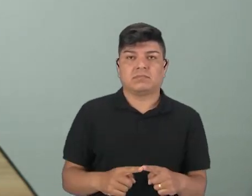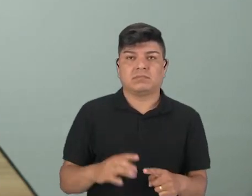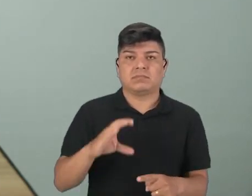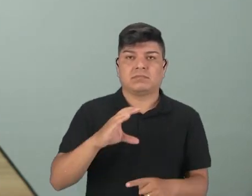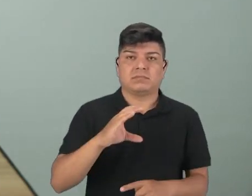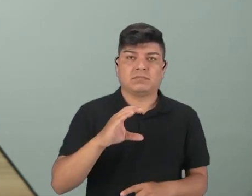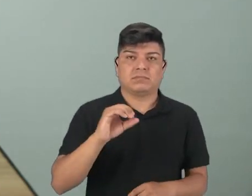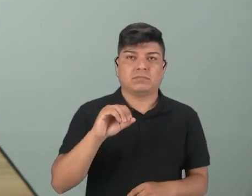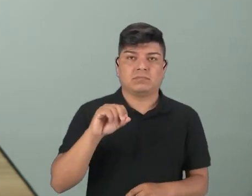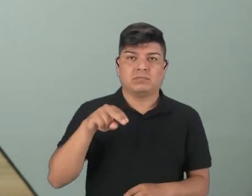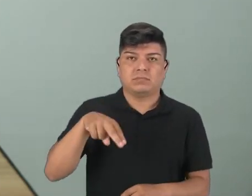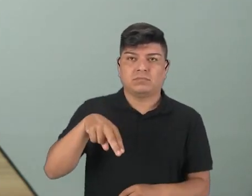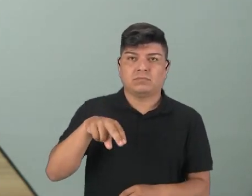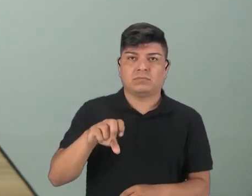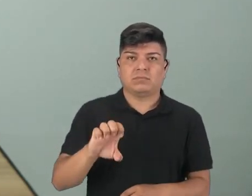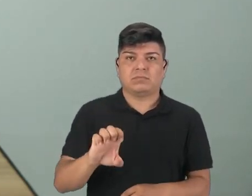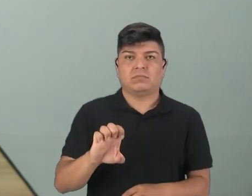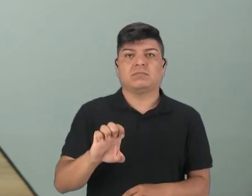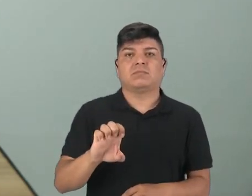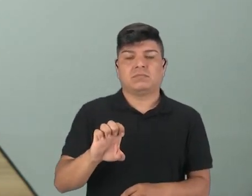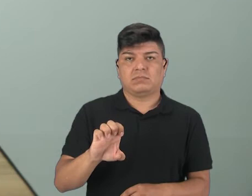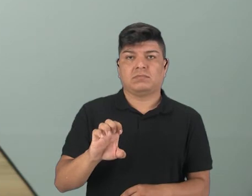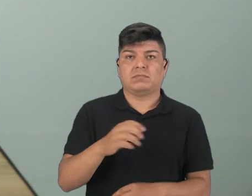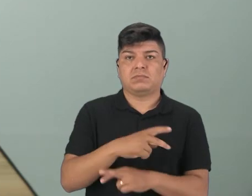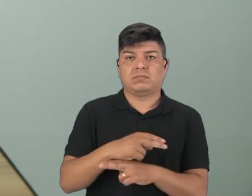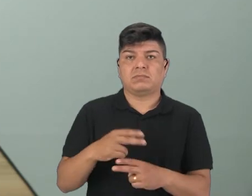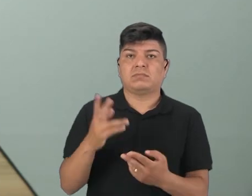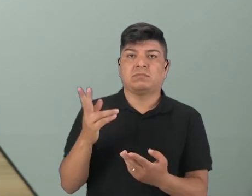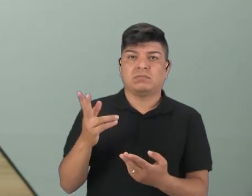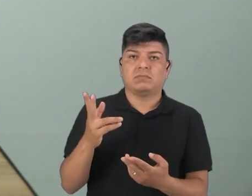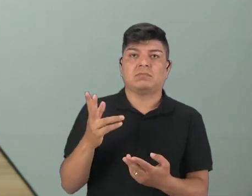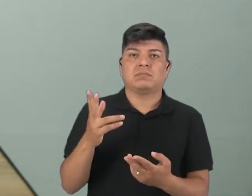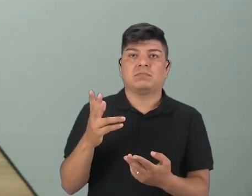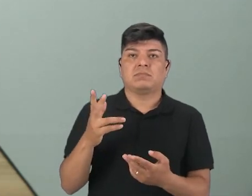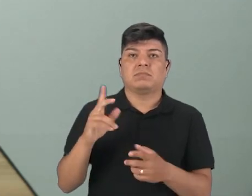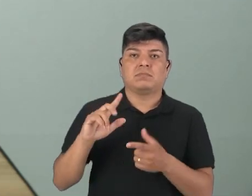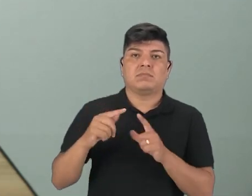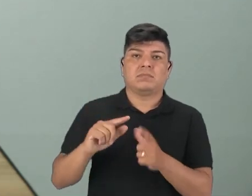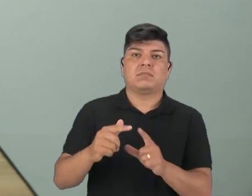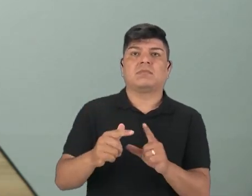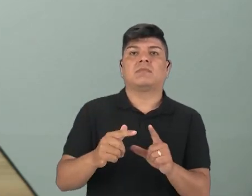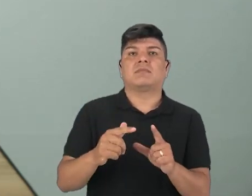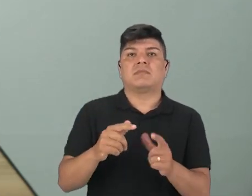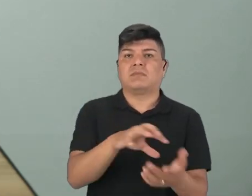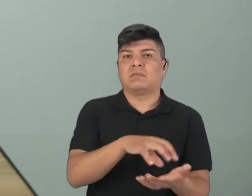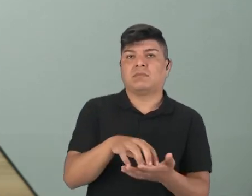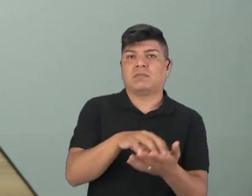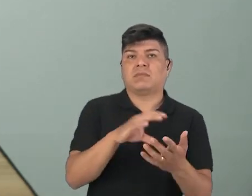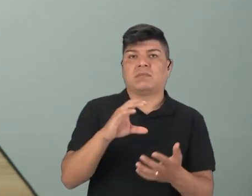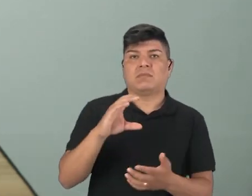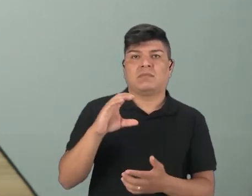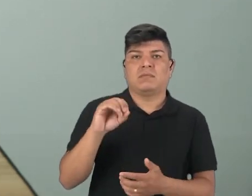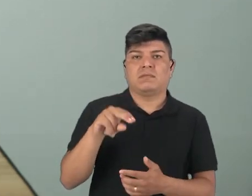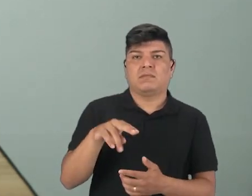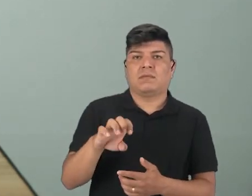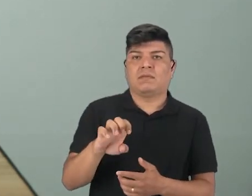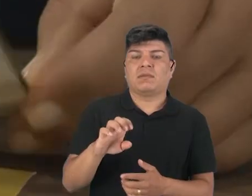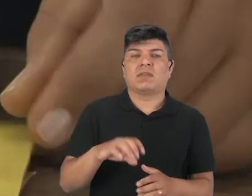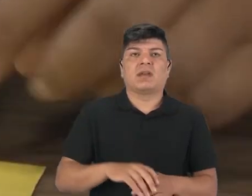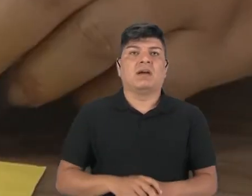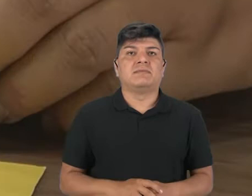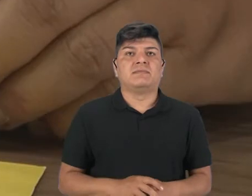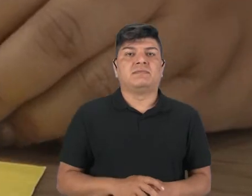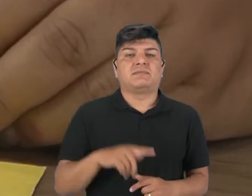forma desse cone, desse objeto, é o sólido geométrico cone. E aí nós vamos para o